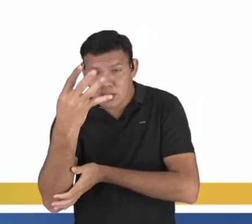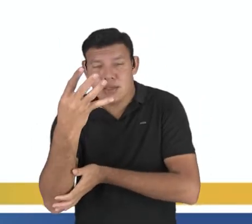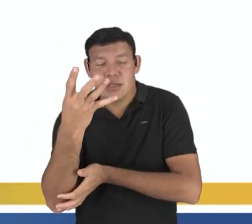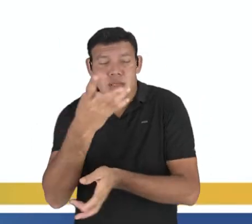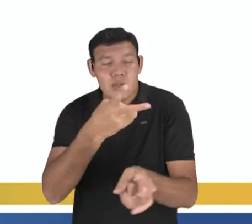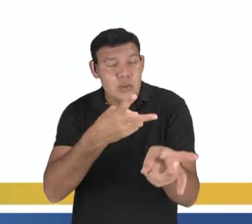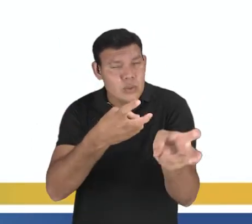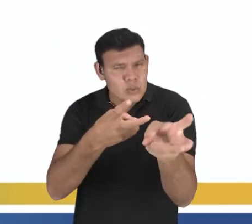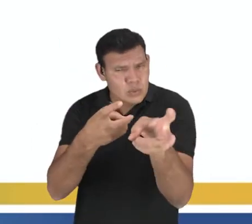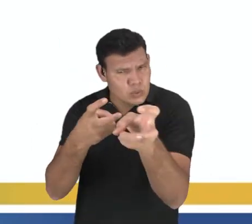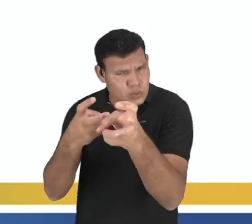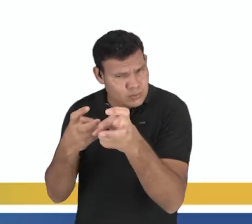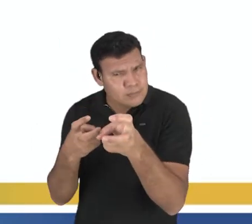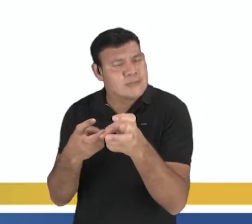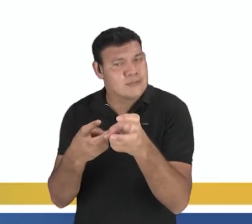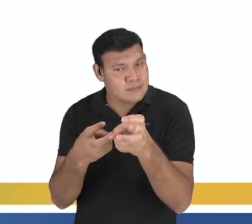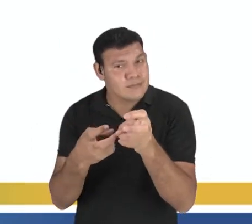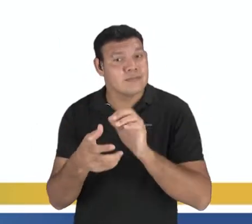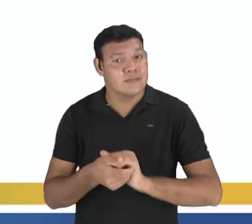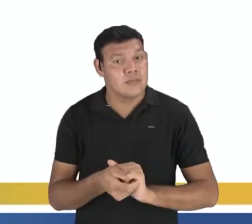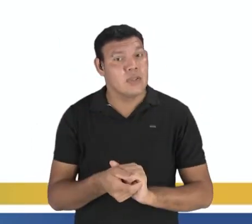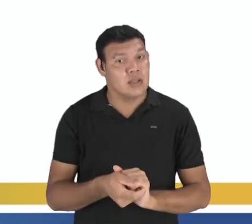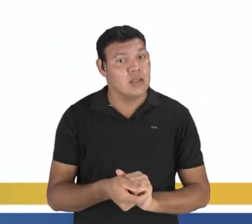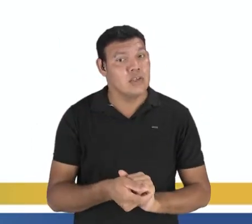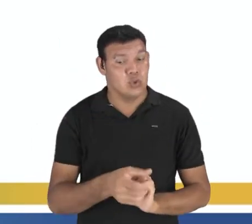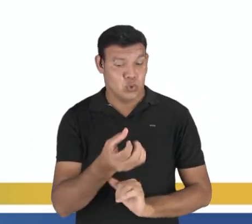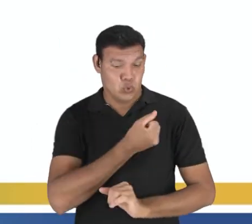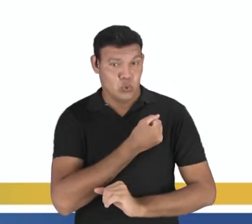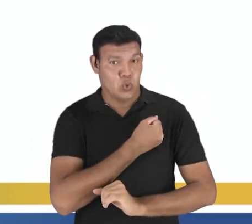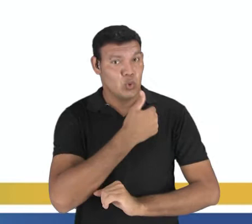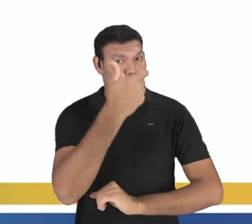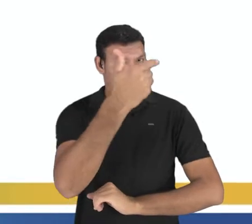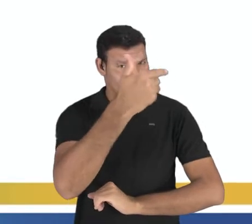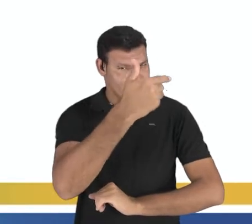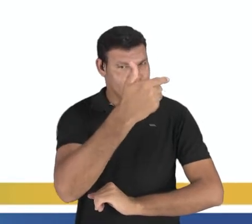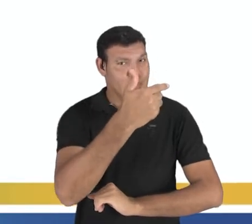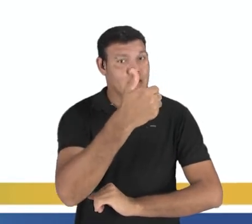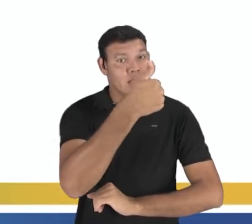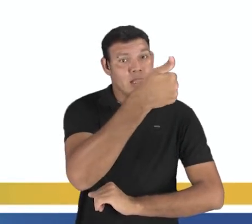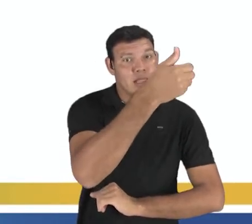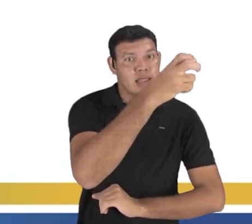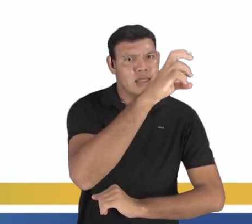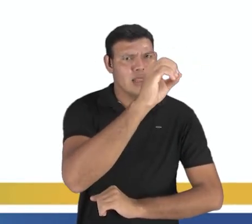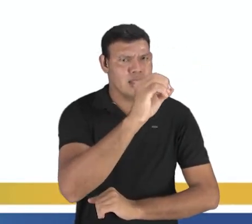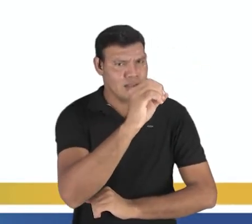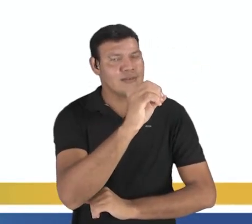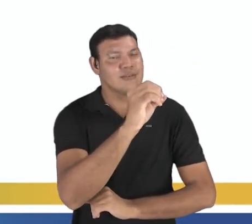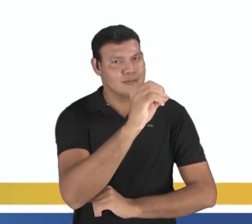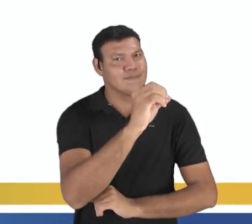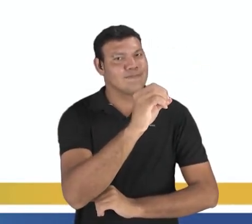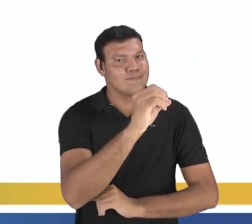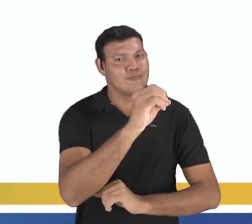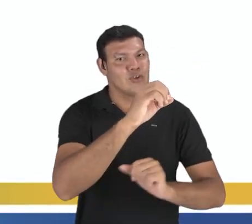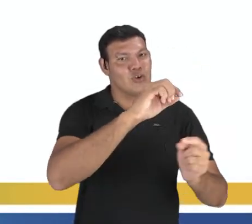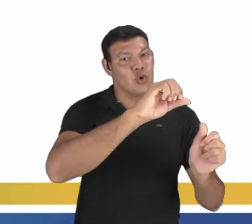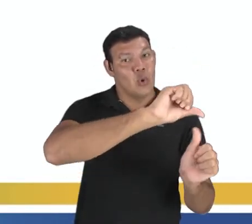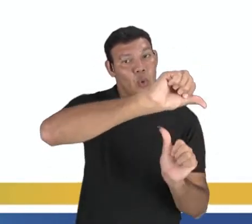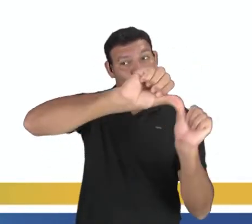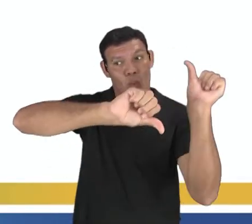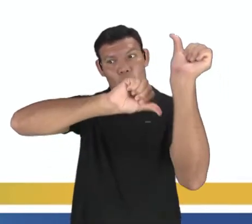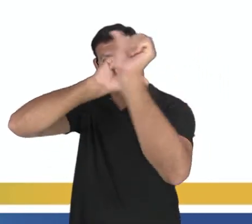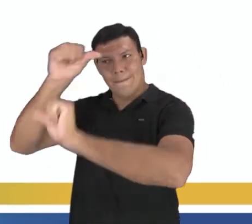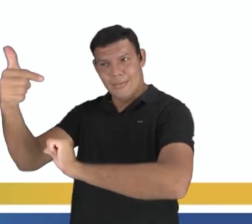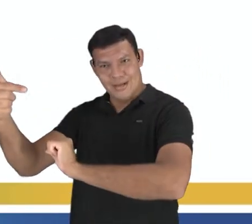vão perceber no segundo termo, o valor 150, ele tem que sair desse